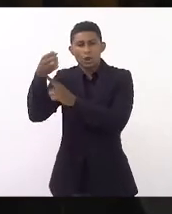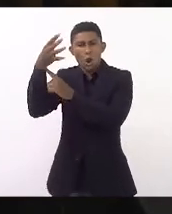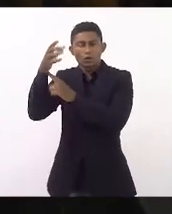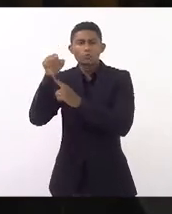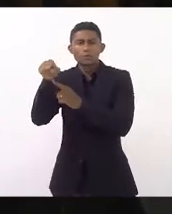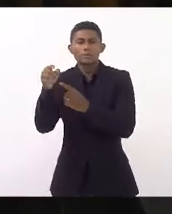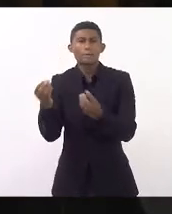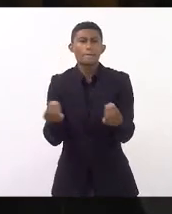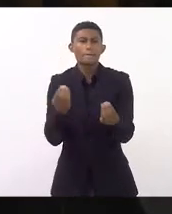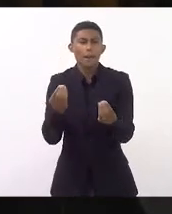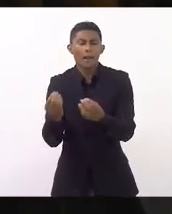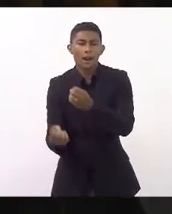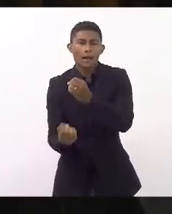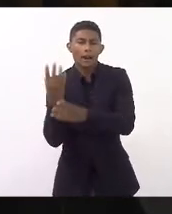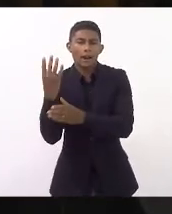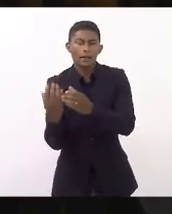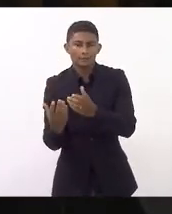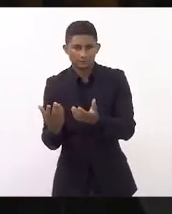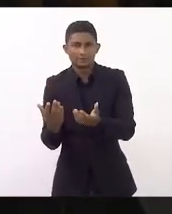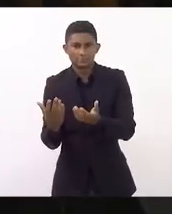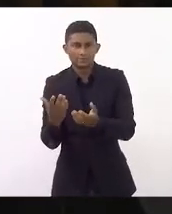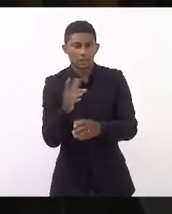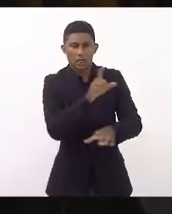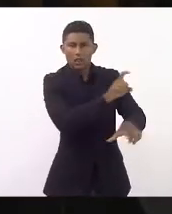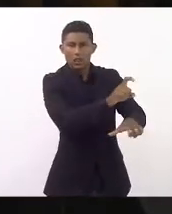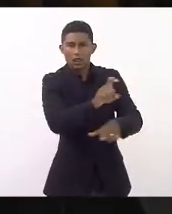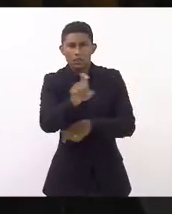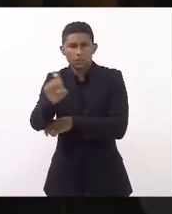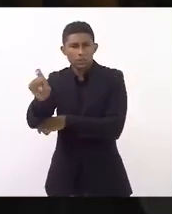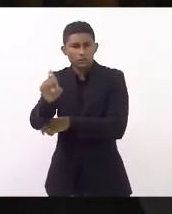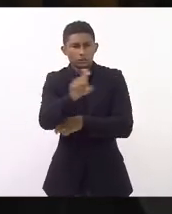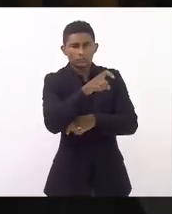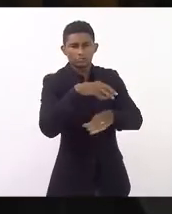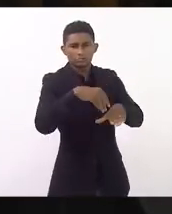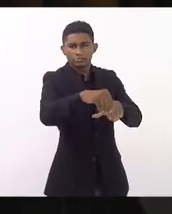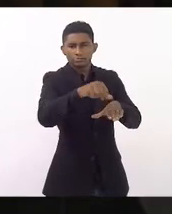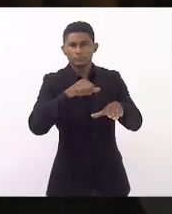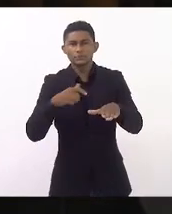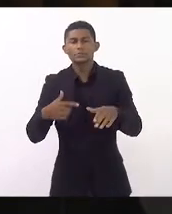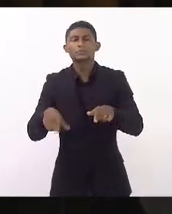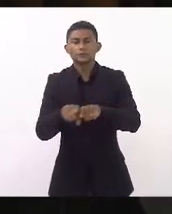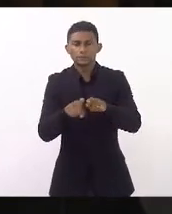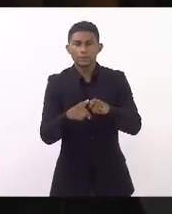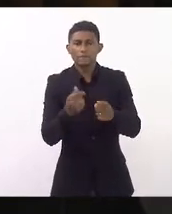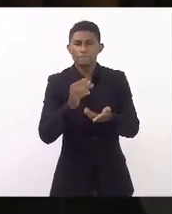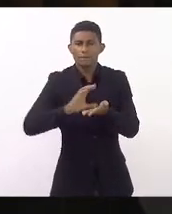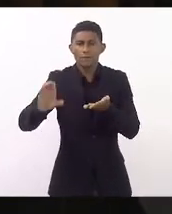fertilizantes, apontando lugar e apontando fonte de investimentos. Então, do ponto de vista